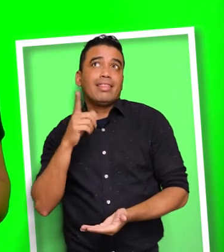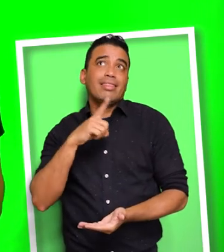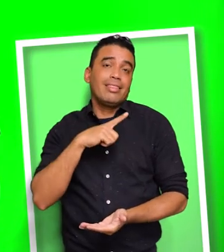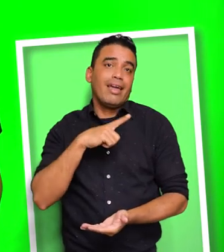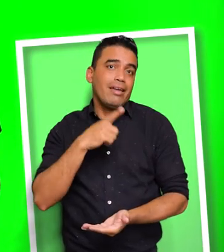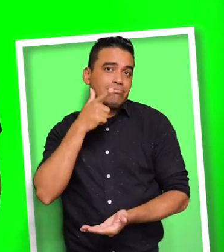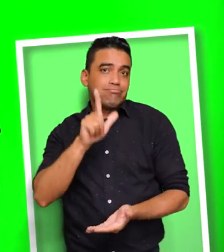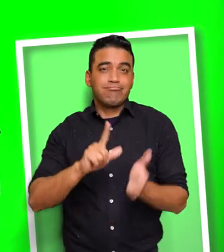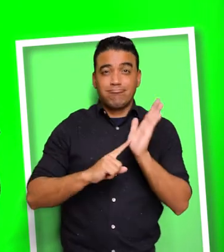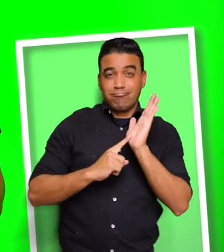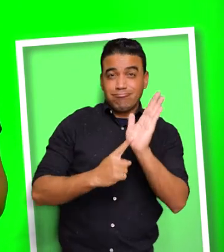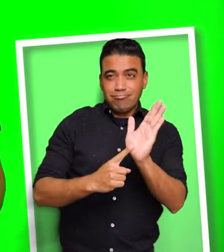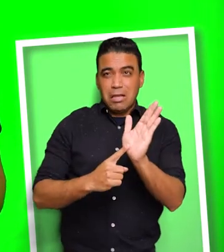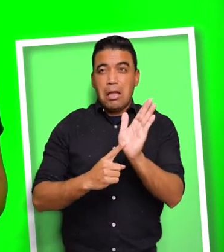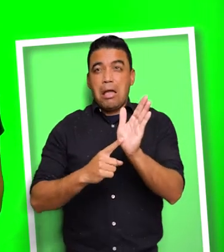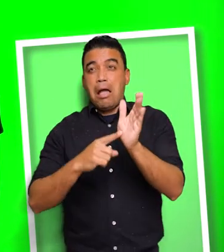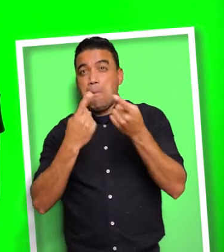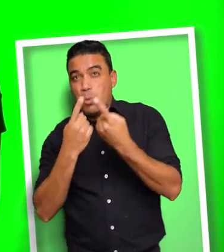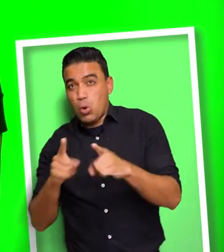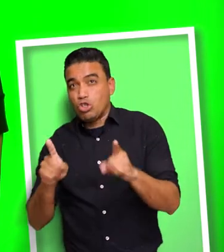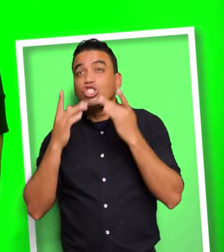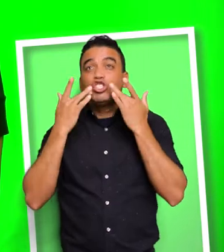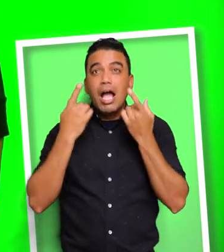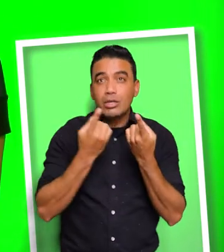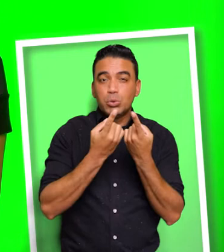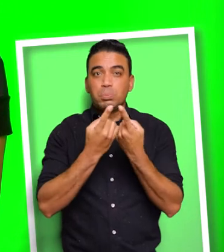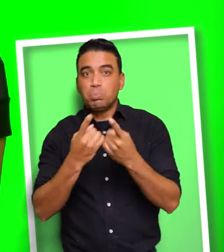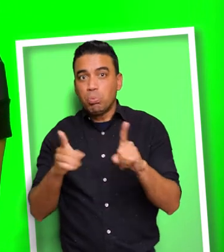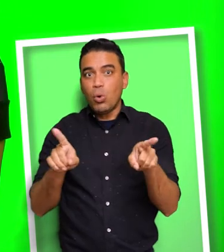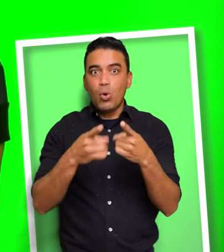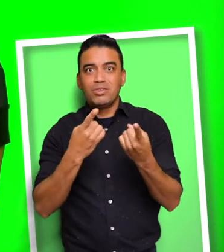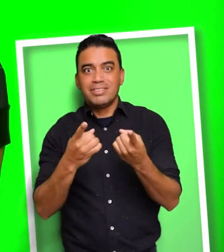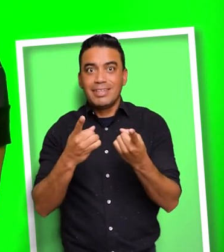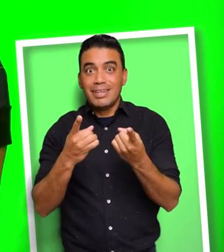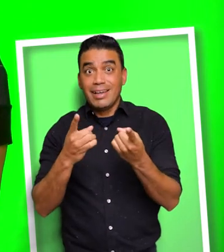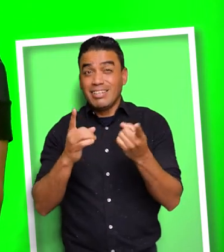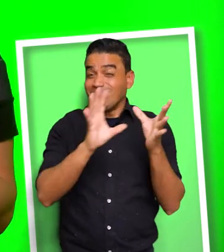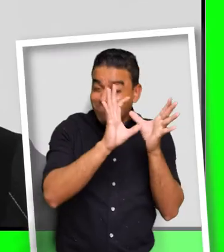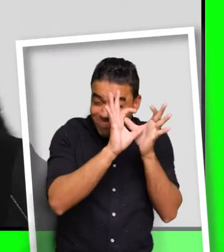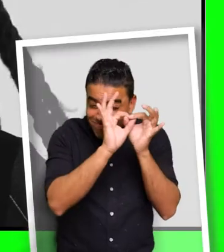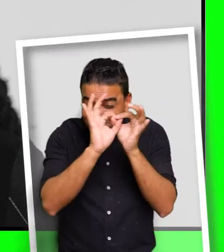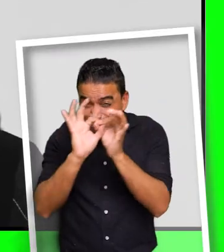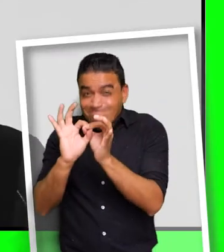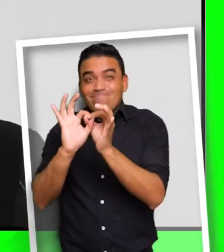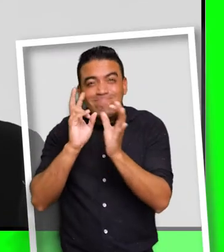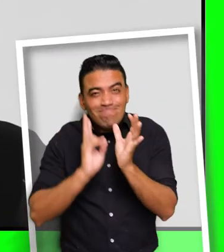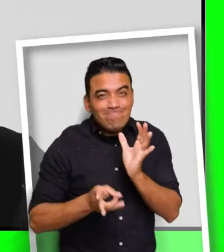ter um espetáculo musical onde a música ela é parte constitutiva da